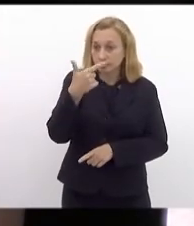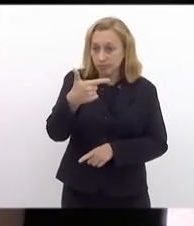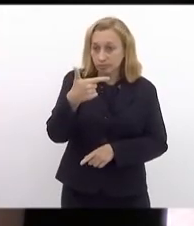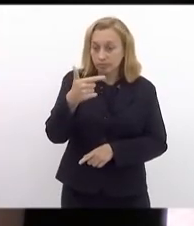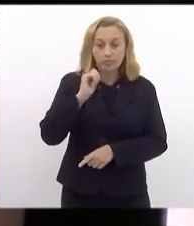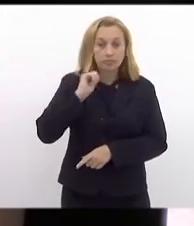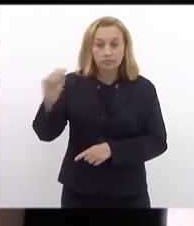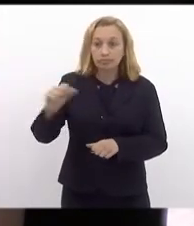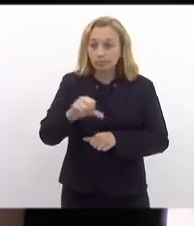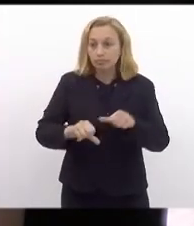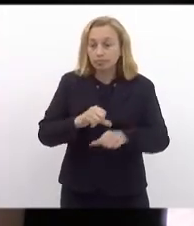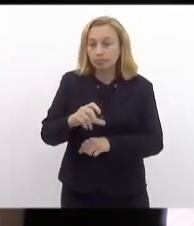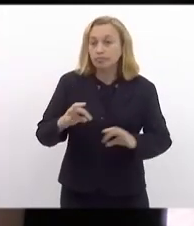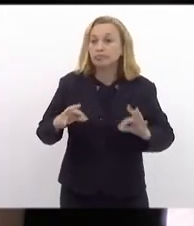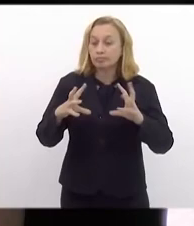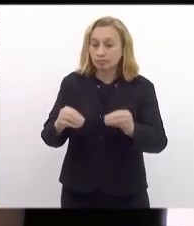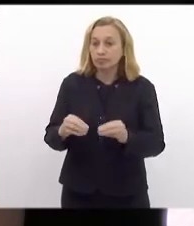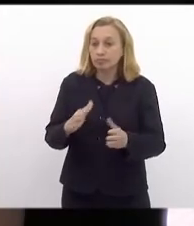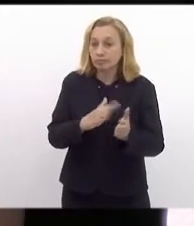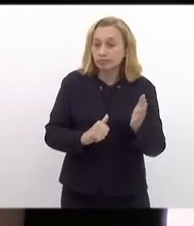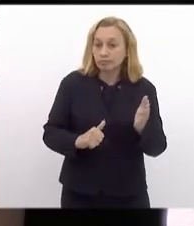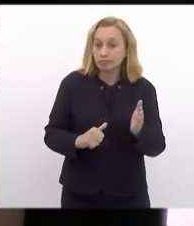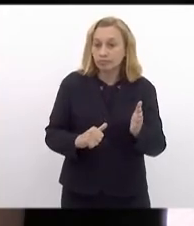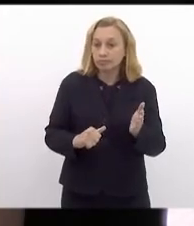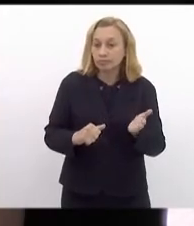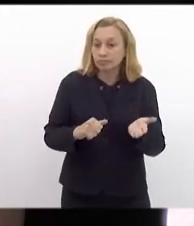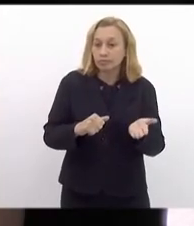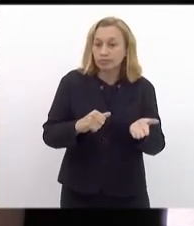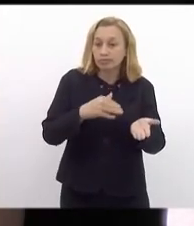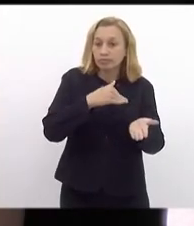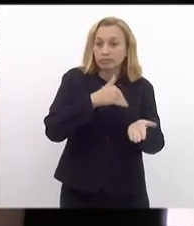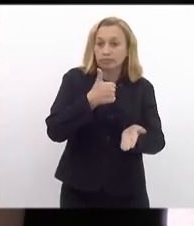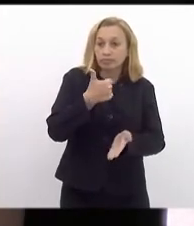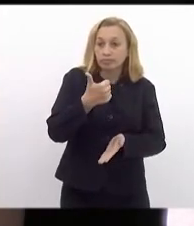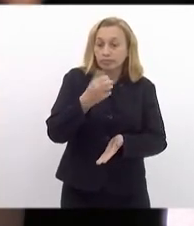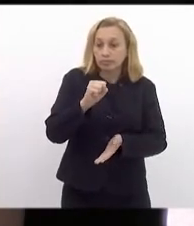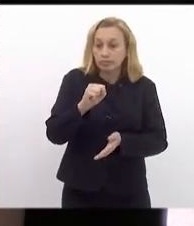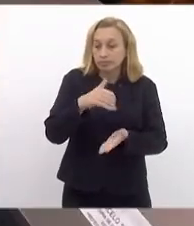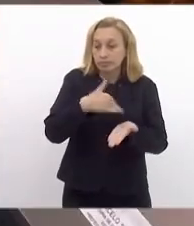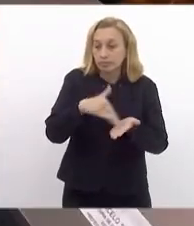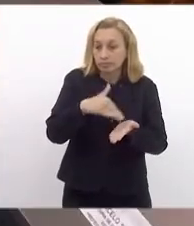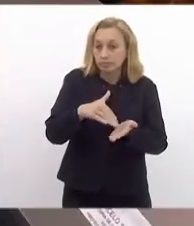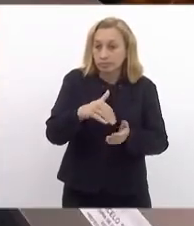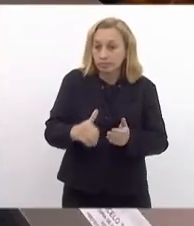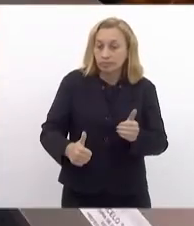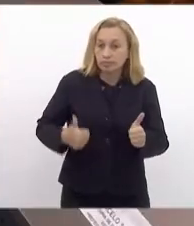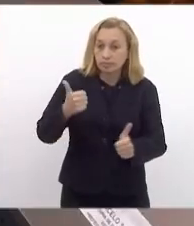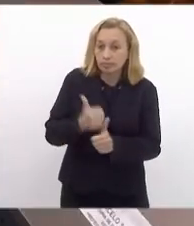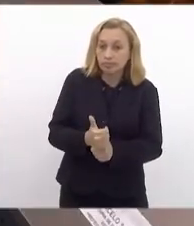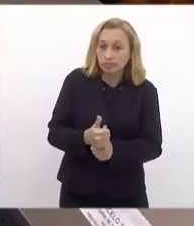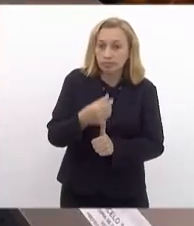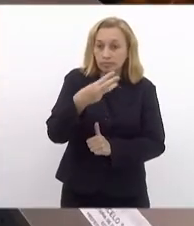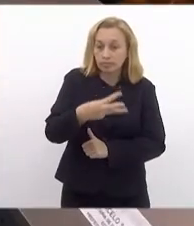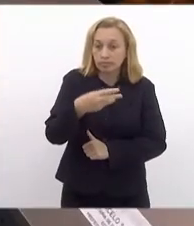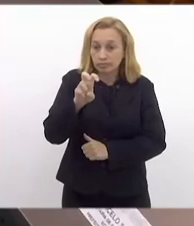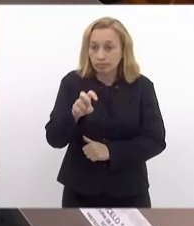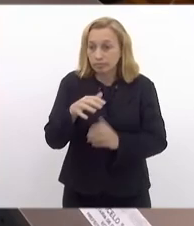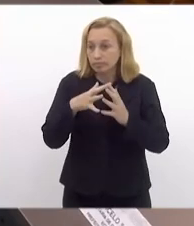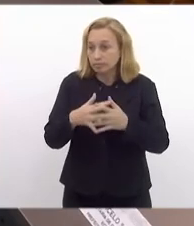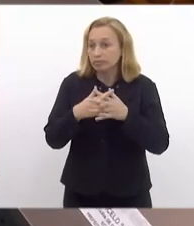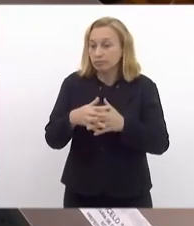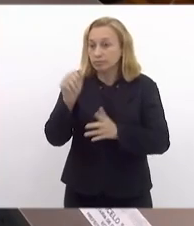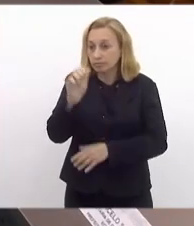tudo sai 18 e secretários entre outros 35 confusão geral aqui né